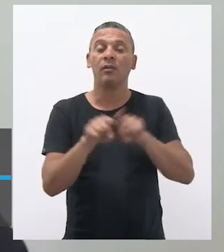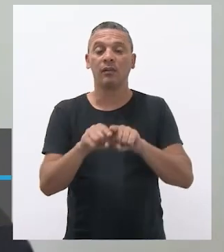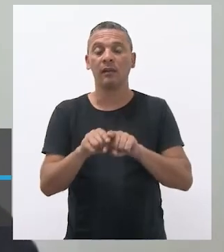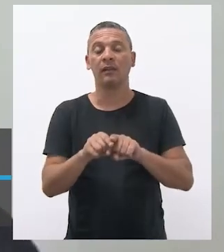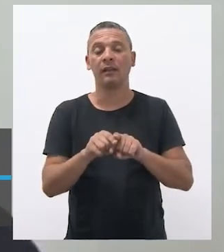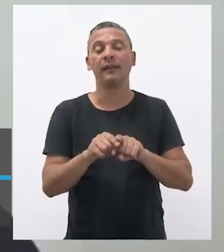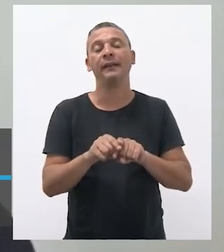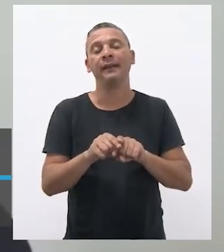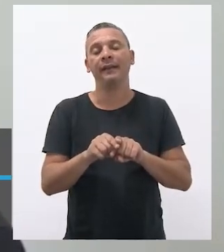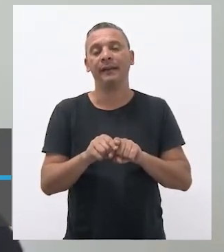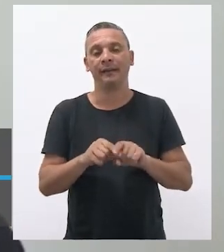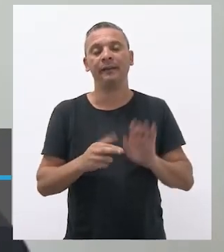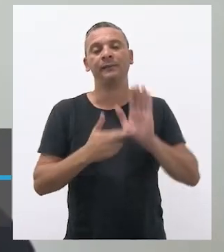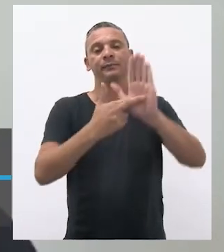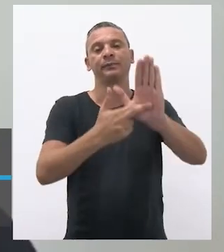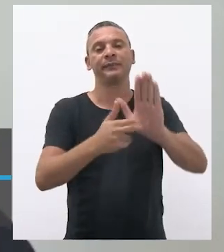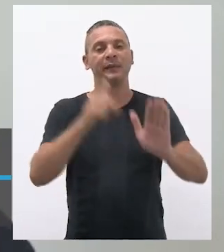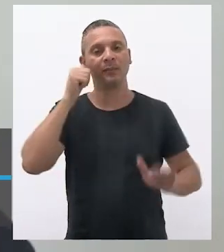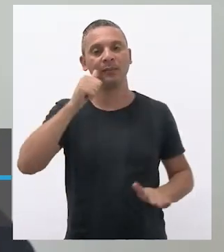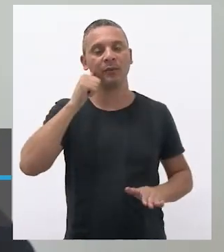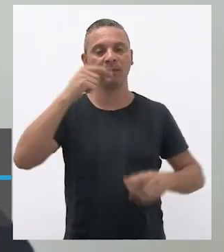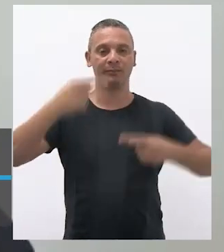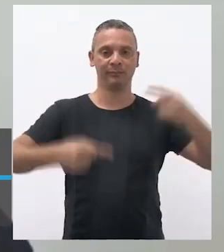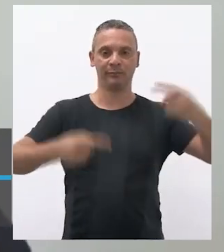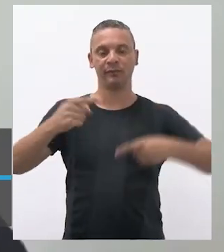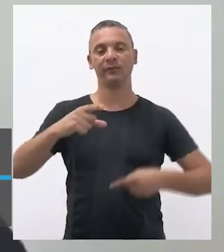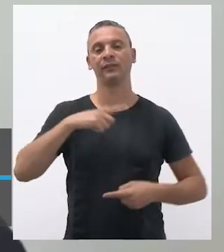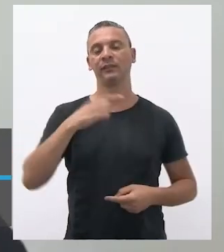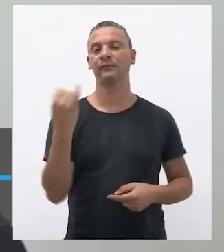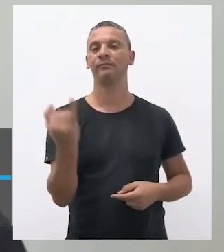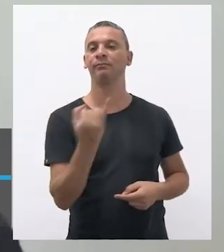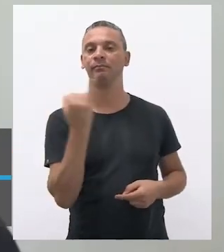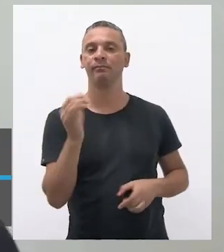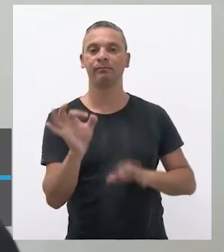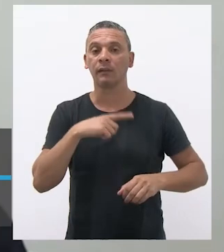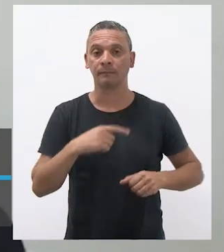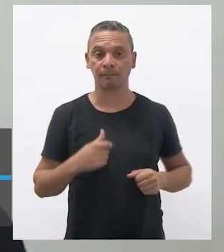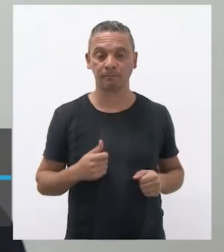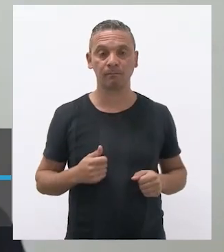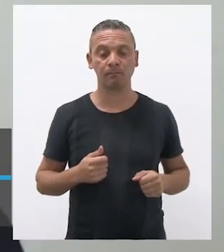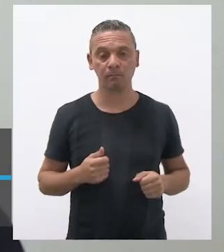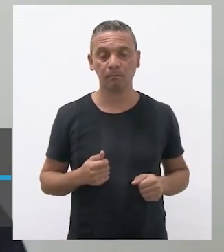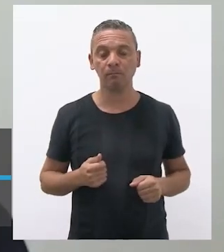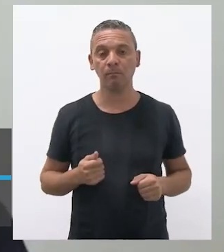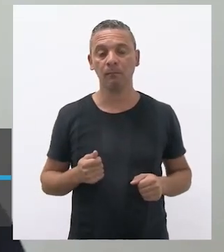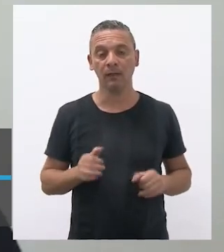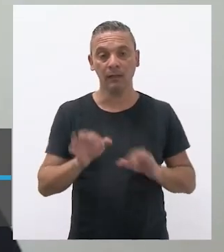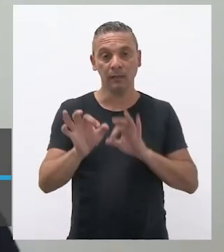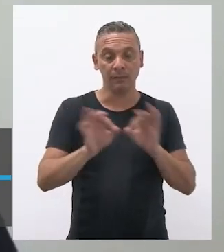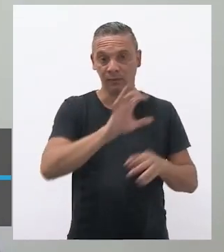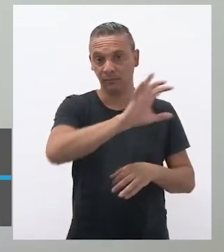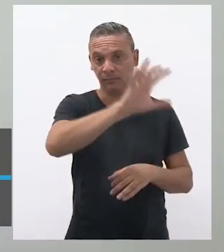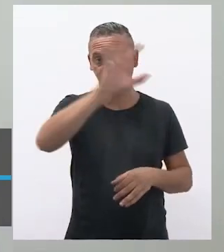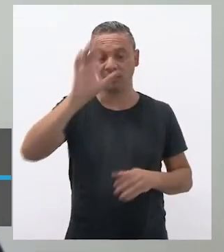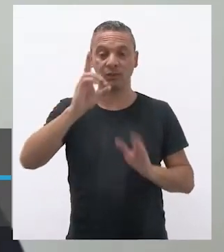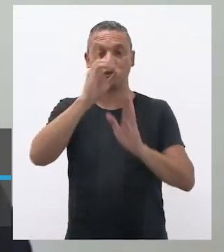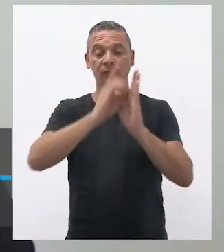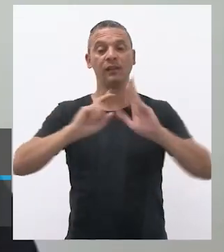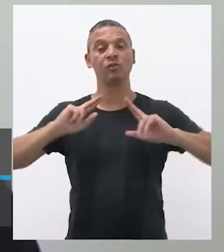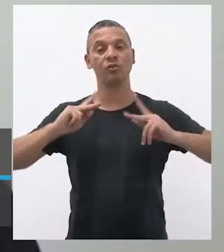internacionais, né, o próprio Estado brasileiro toma para si, então, a responsabilidade de cumprimento desses